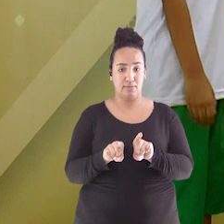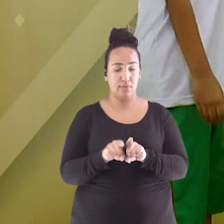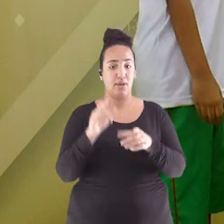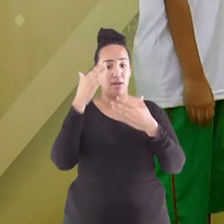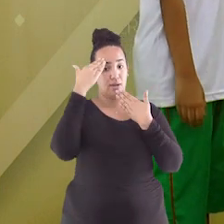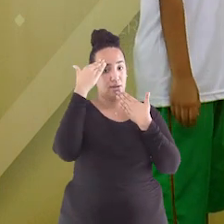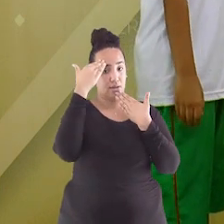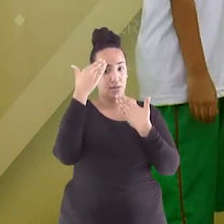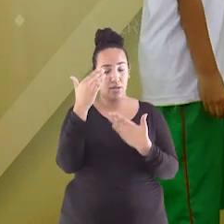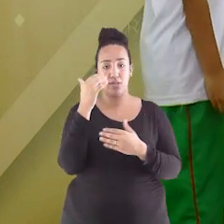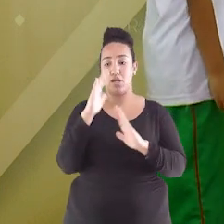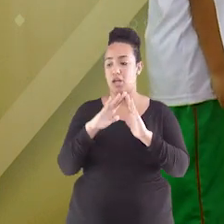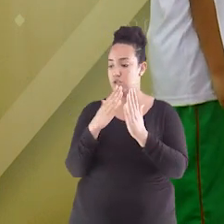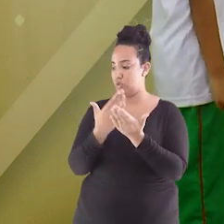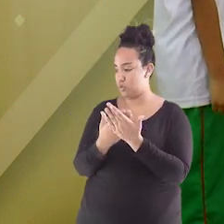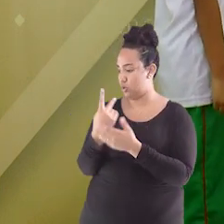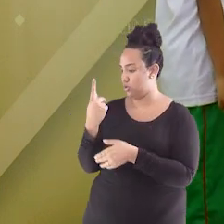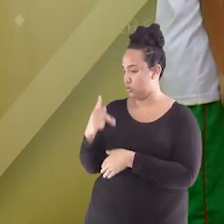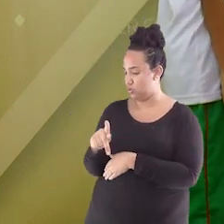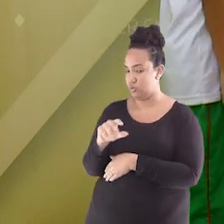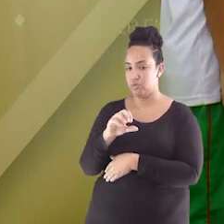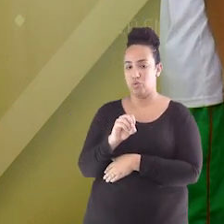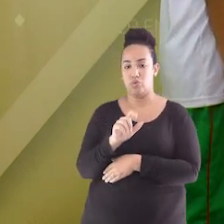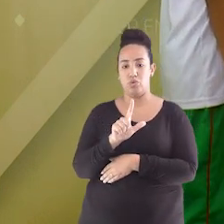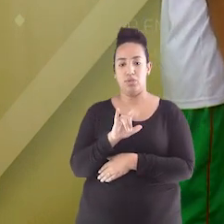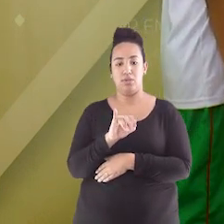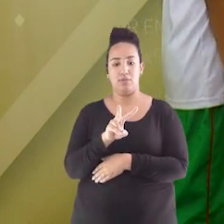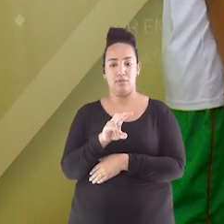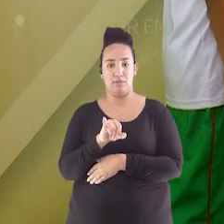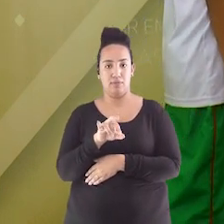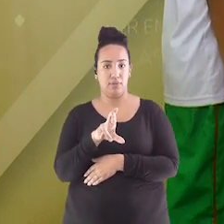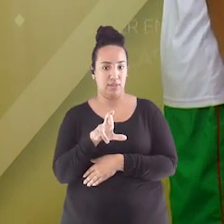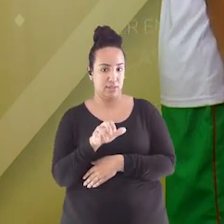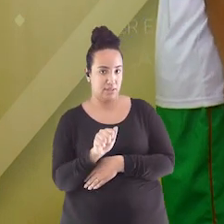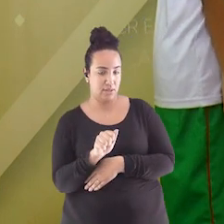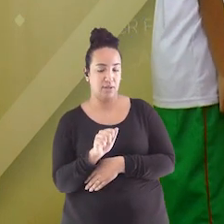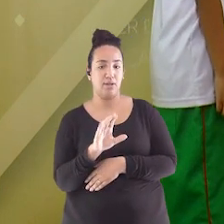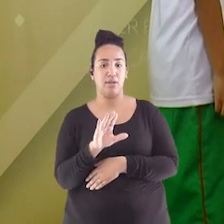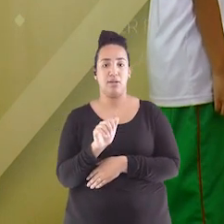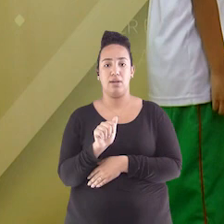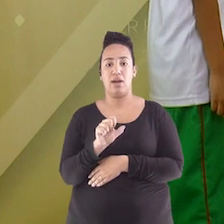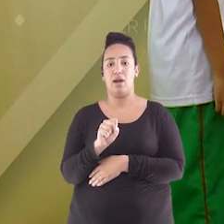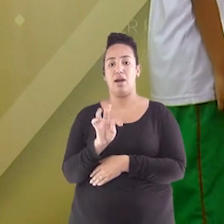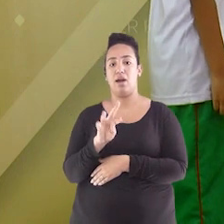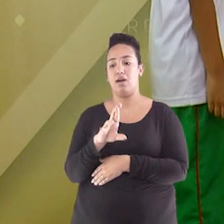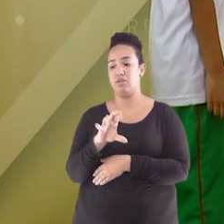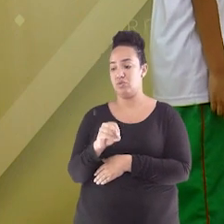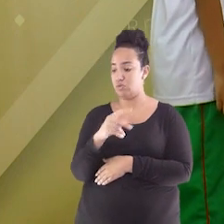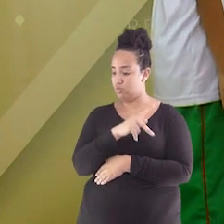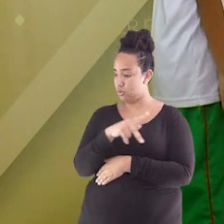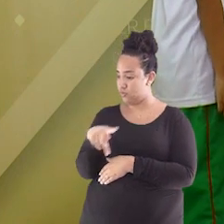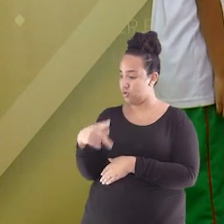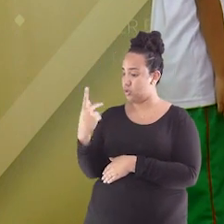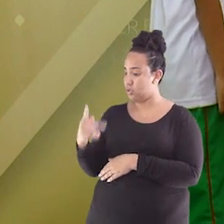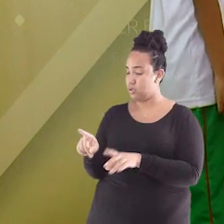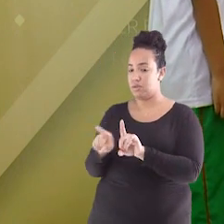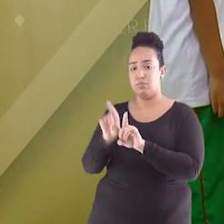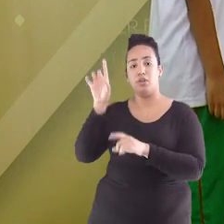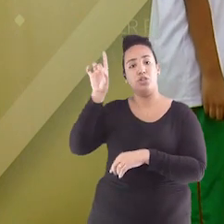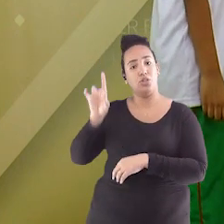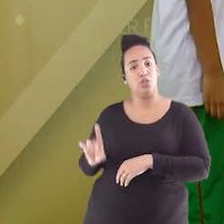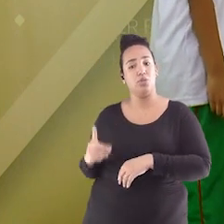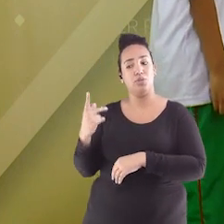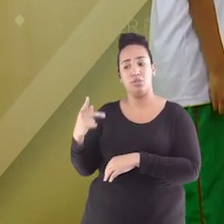a sua escola, a MF Oliveira Castro, aos seus professores, à sua direção e aos seus